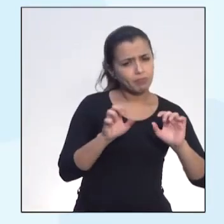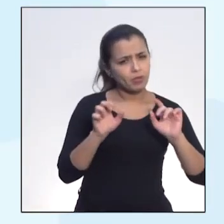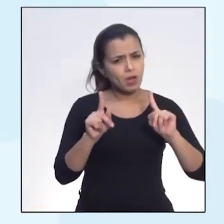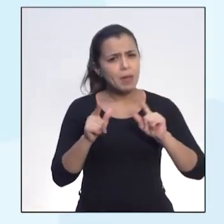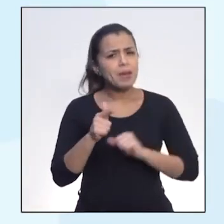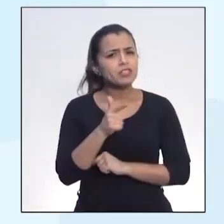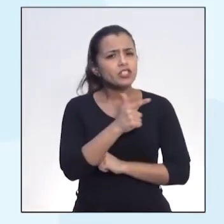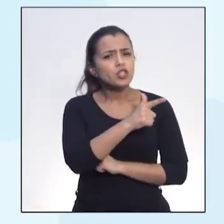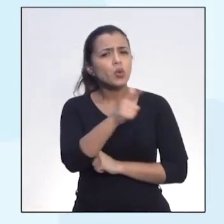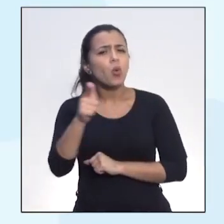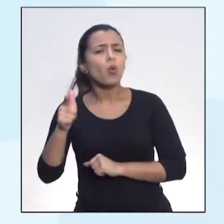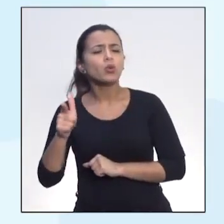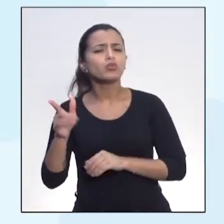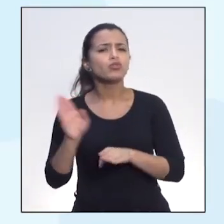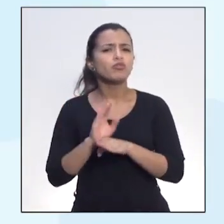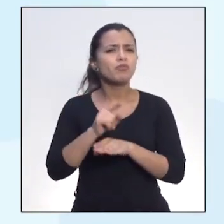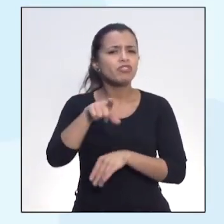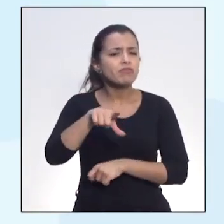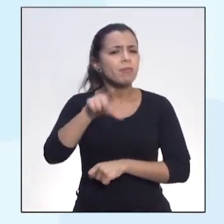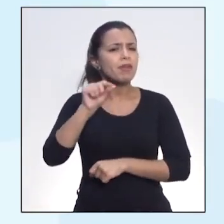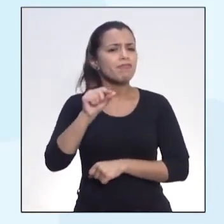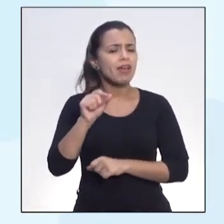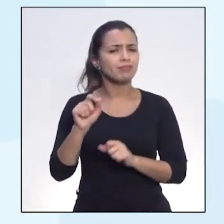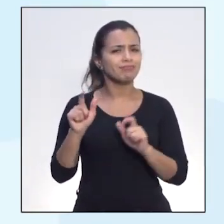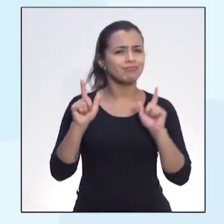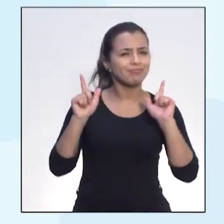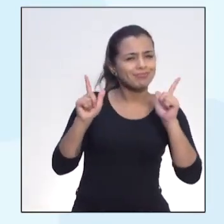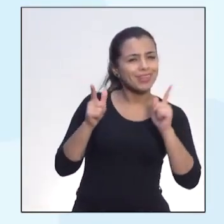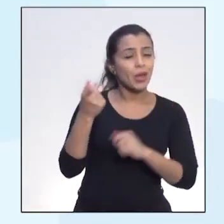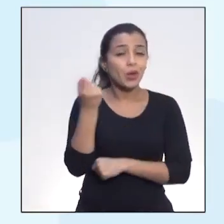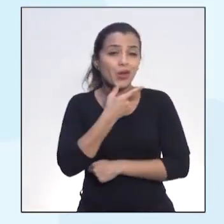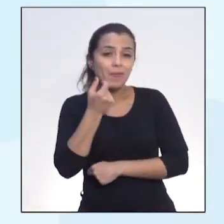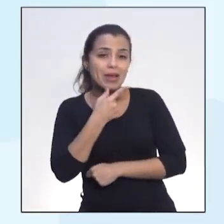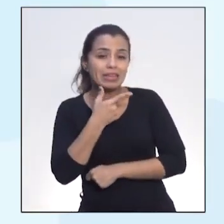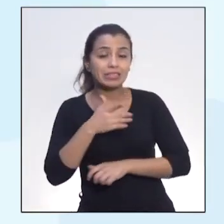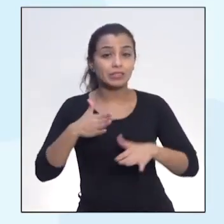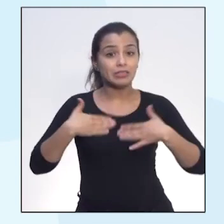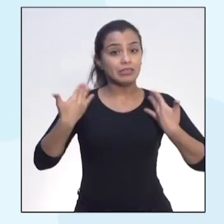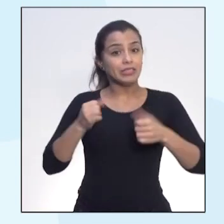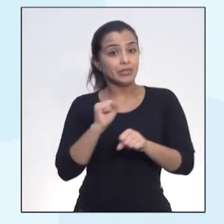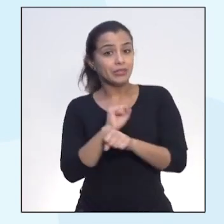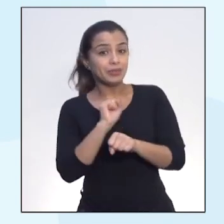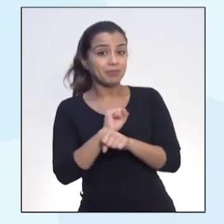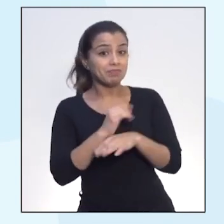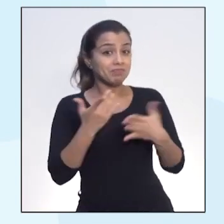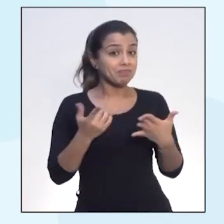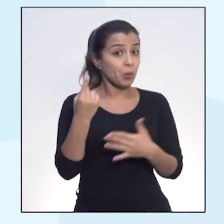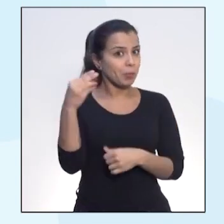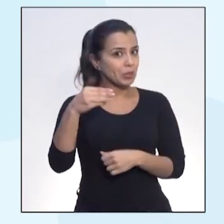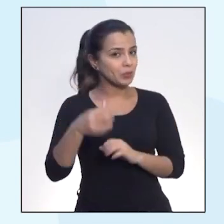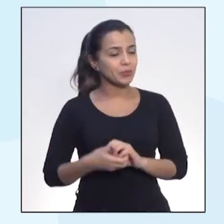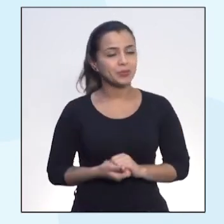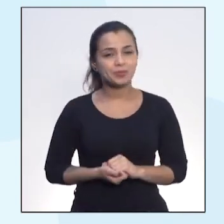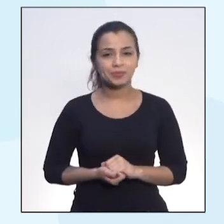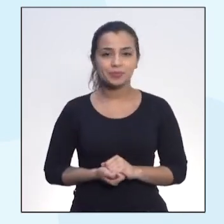aventura, ficção científica, qual outro gênero, né? Então, qual o seu gênero de filme favorito? Um minutinho.